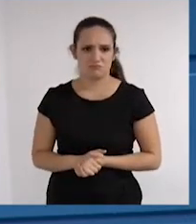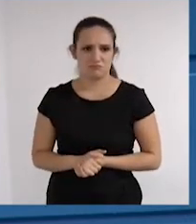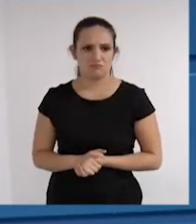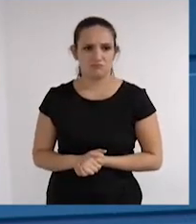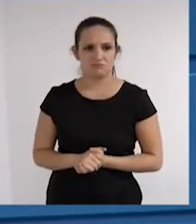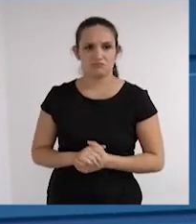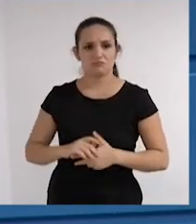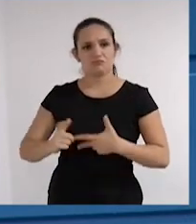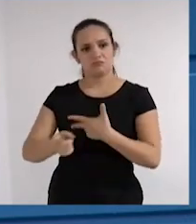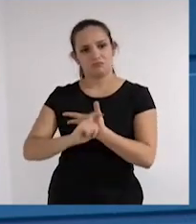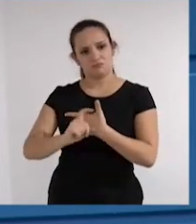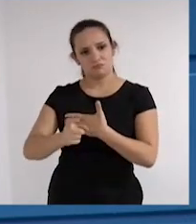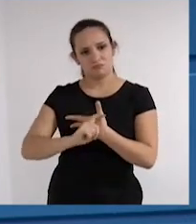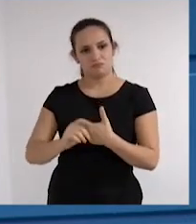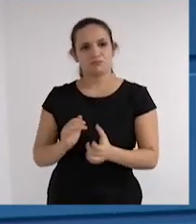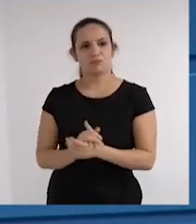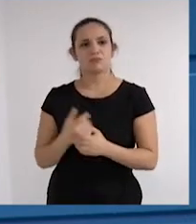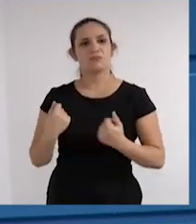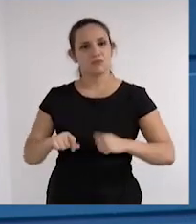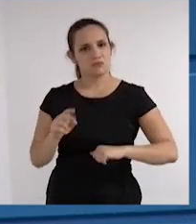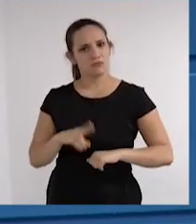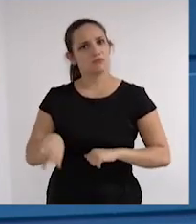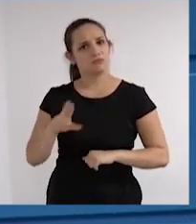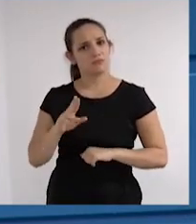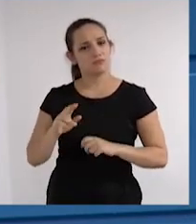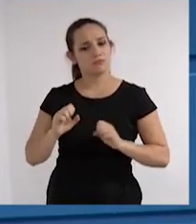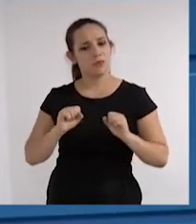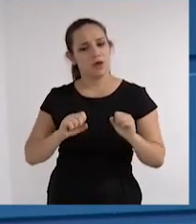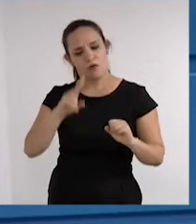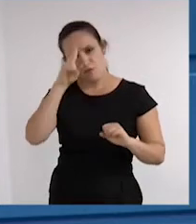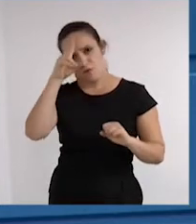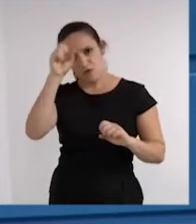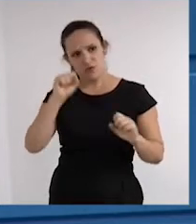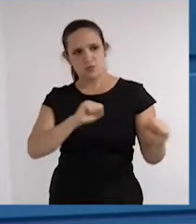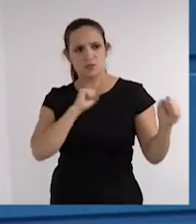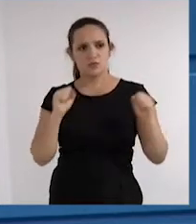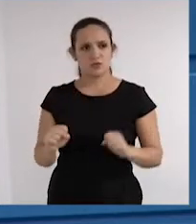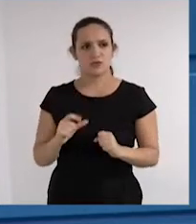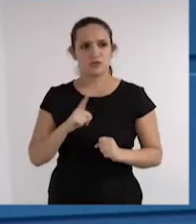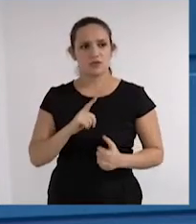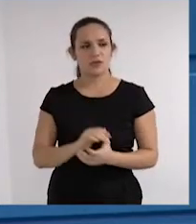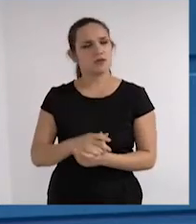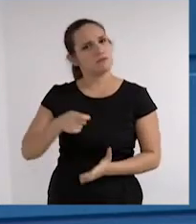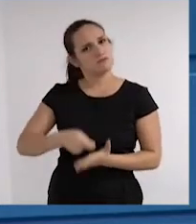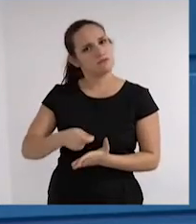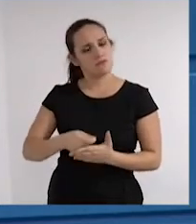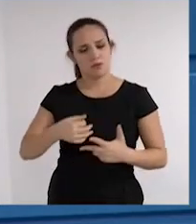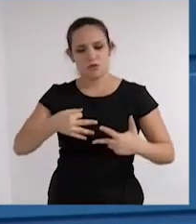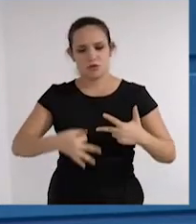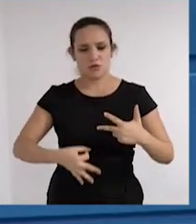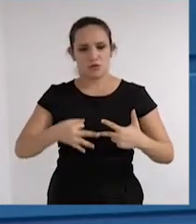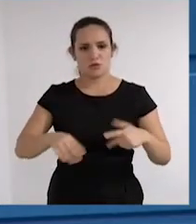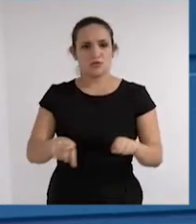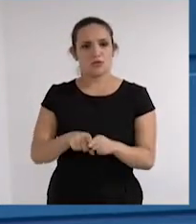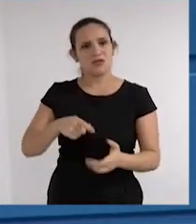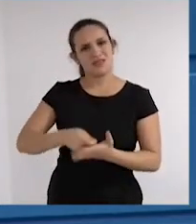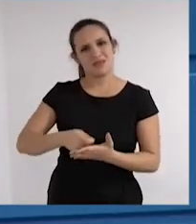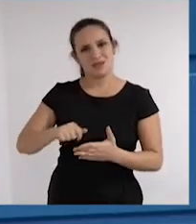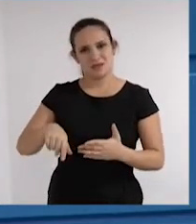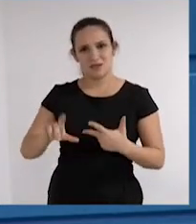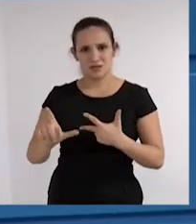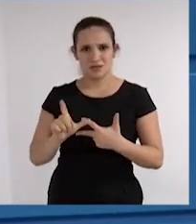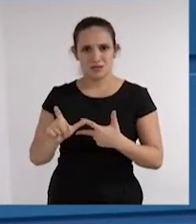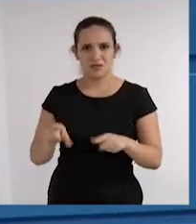Executivo tem que usar da força da prerrogativa que tem e exigir do Judiciário, aqui do Legislativo, do